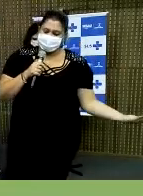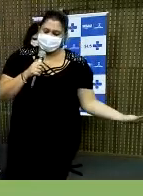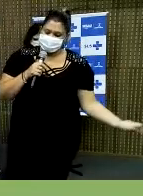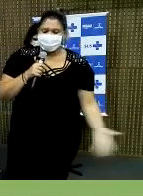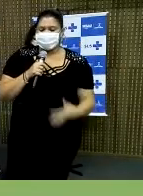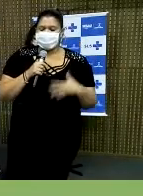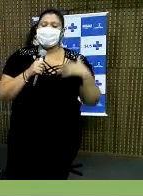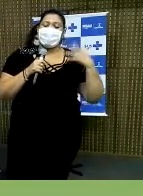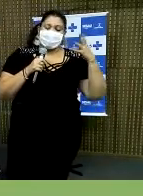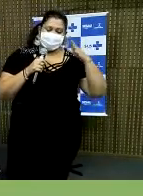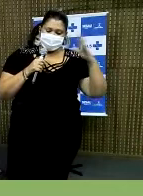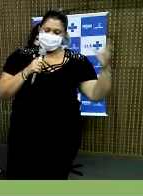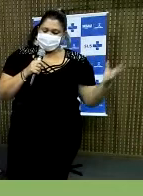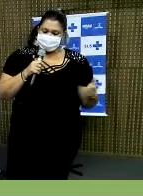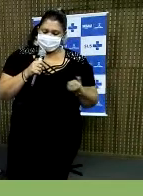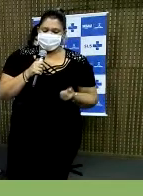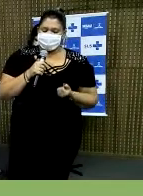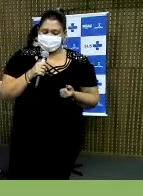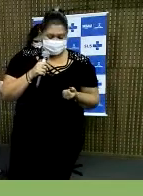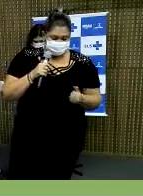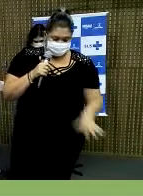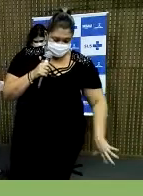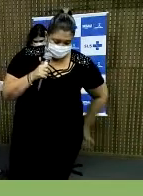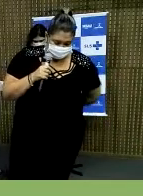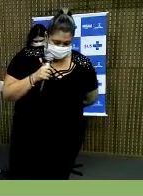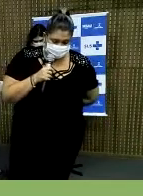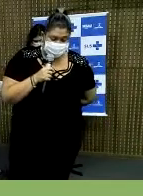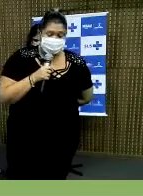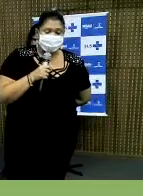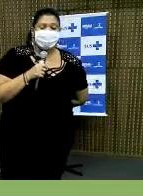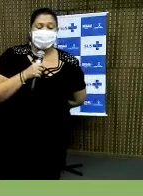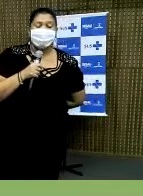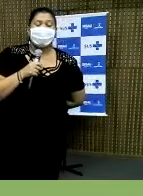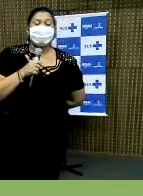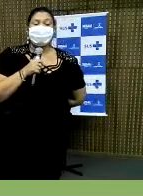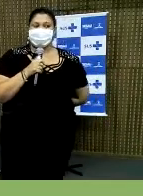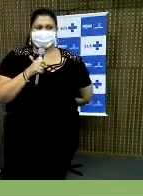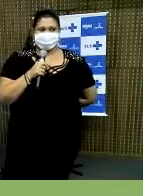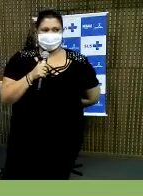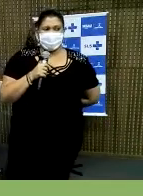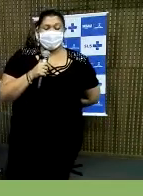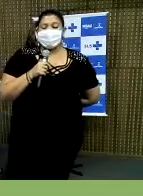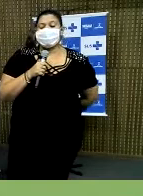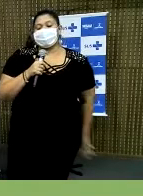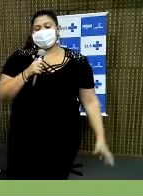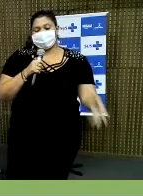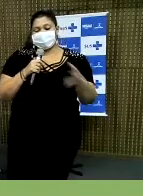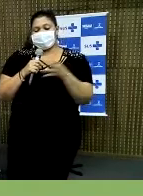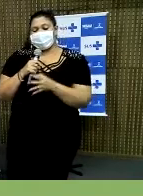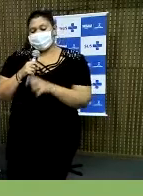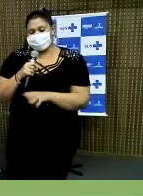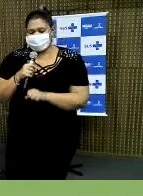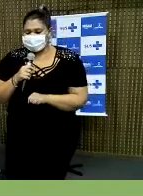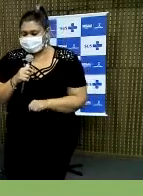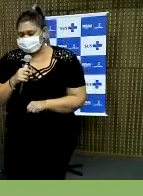fazendo o First Truck, né, estava fazendo o só o sintomático, ela atendia muito teleconsulta. E na hora de